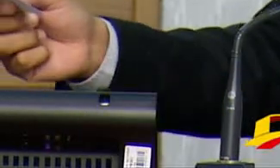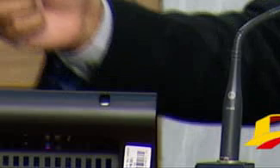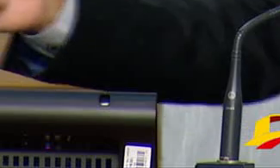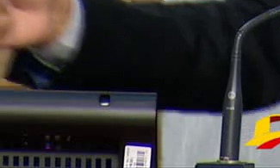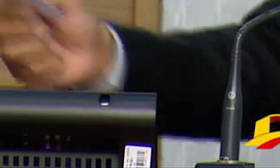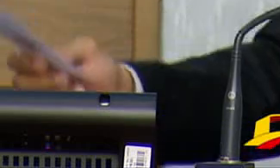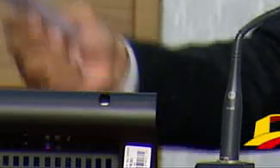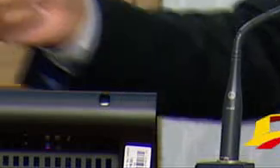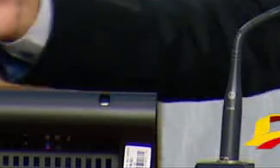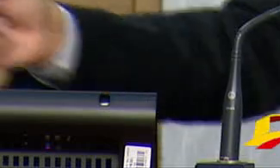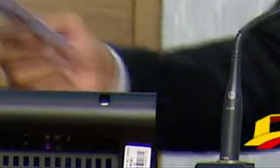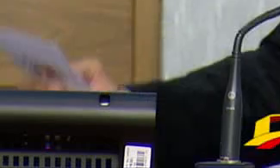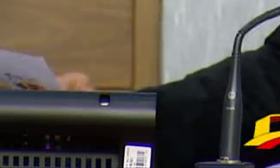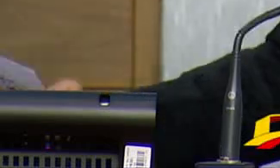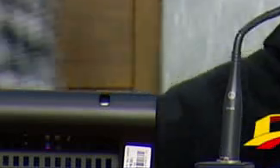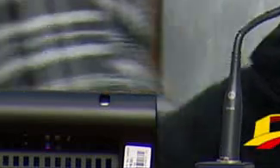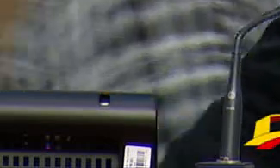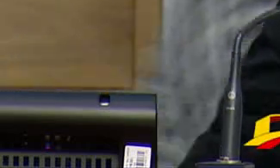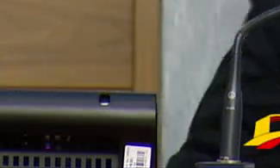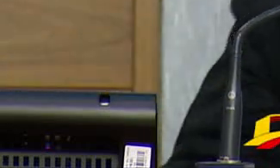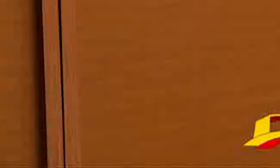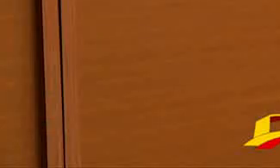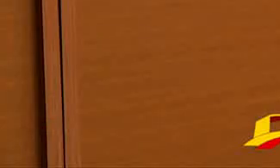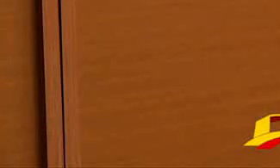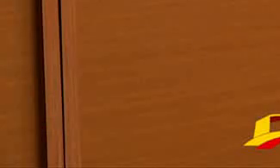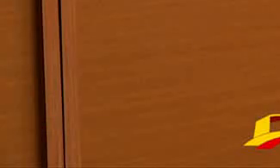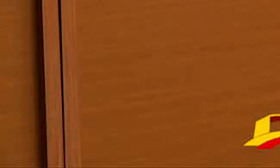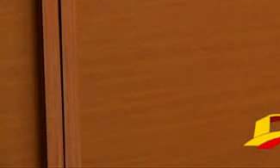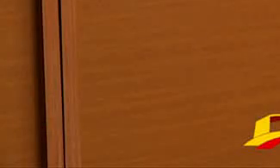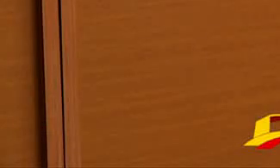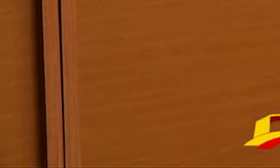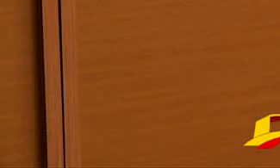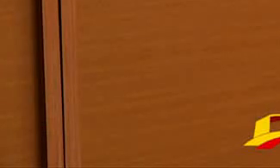falaram 3 minutos. Então, ela tem direito a 3 minutos.